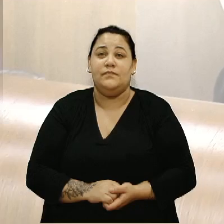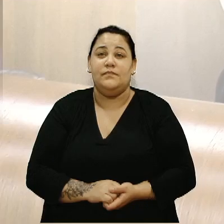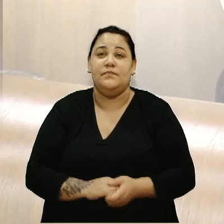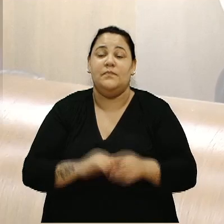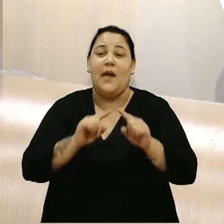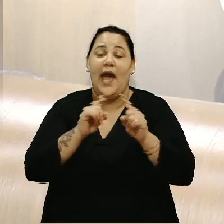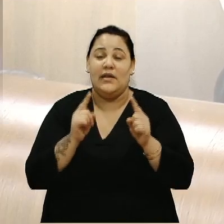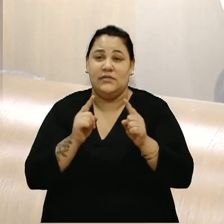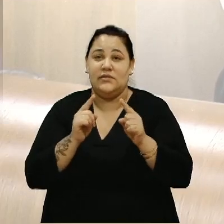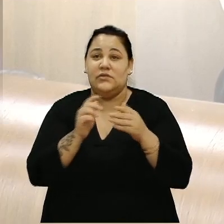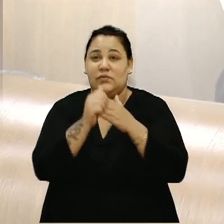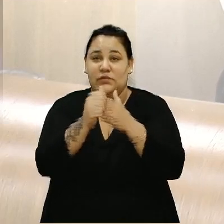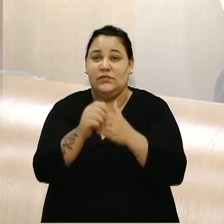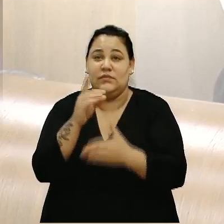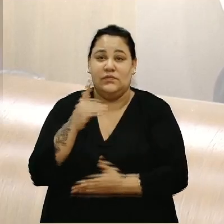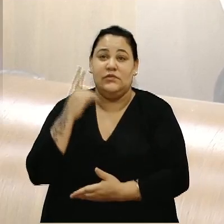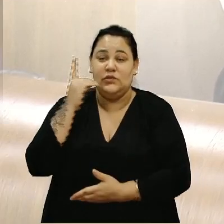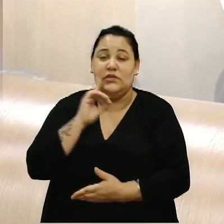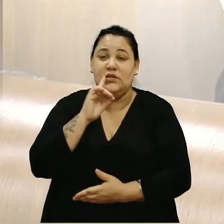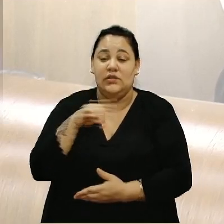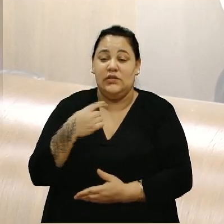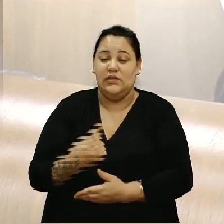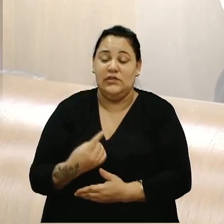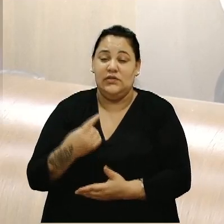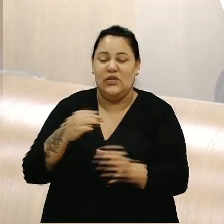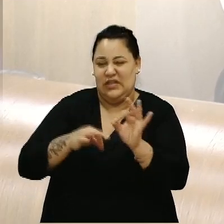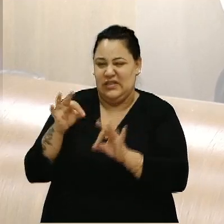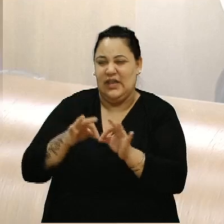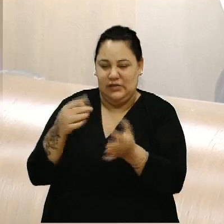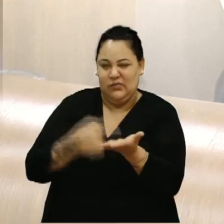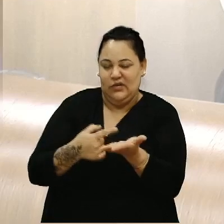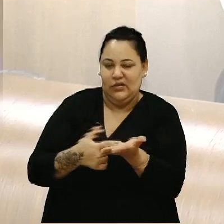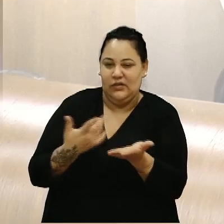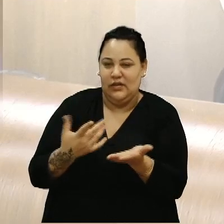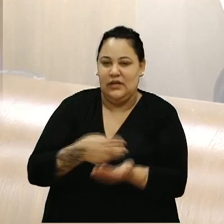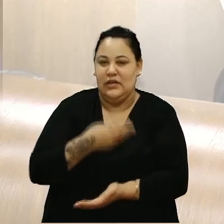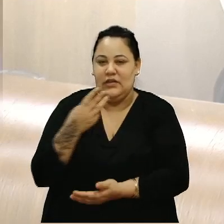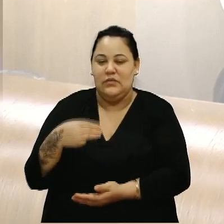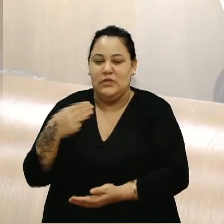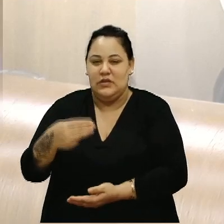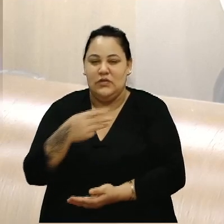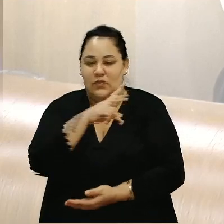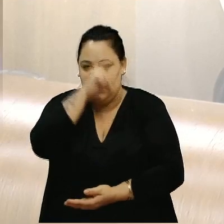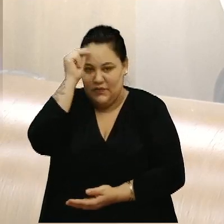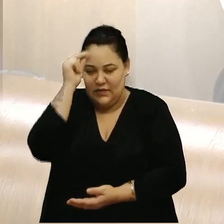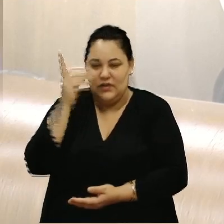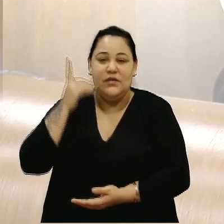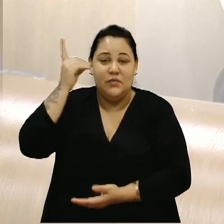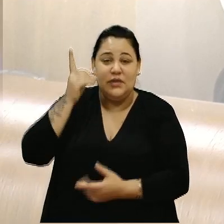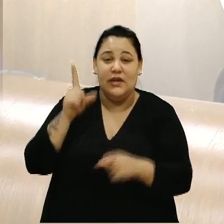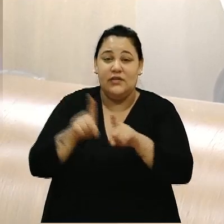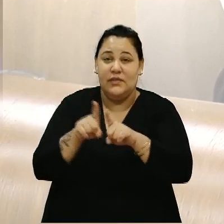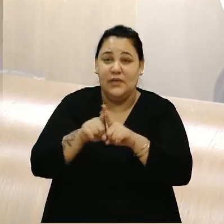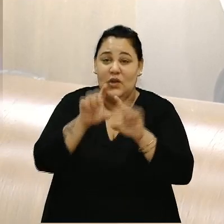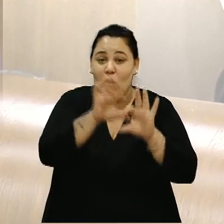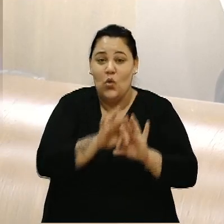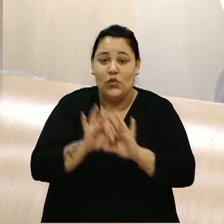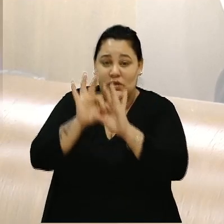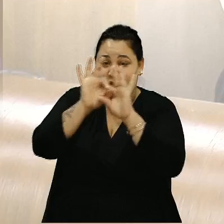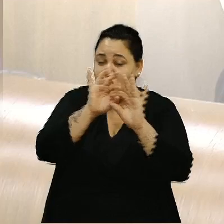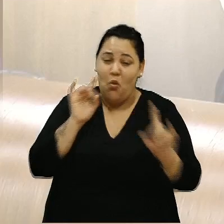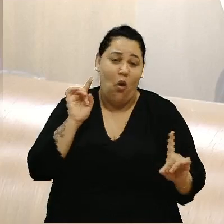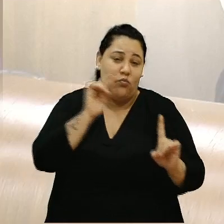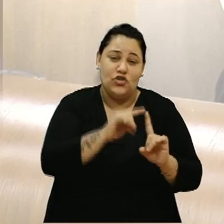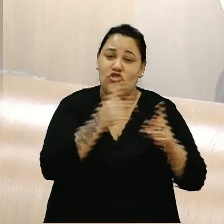capitaneada pela deputada Denise, e que lá 3 ministros, prefeitos, né, deputados, unidos pela